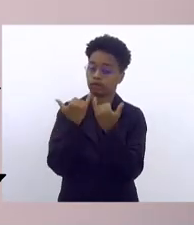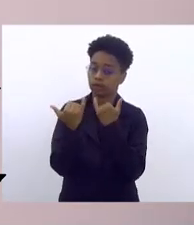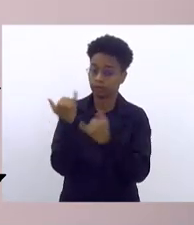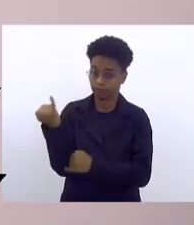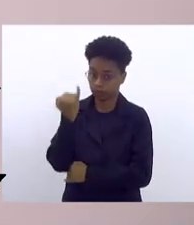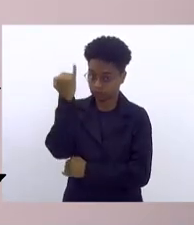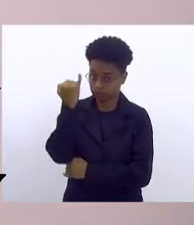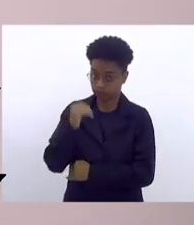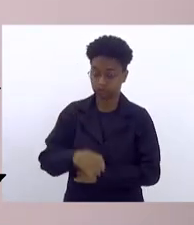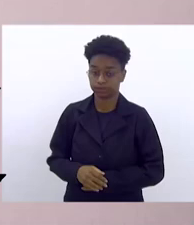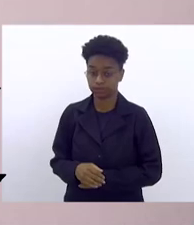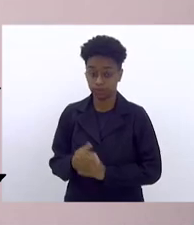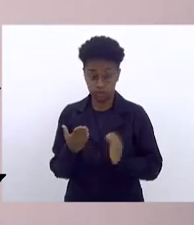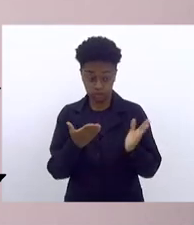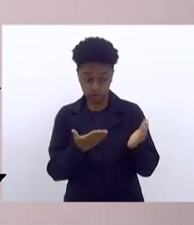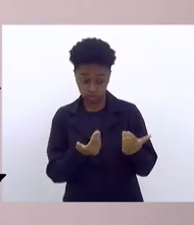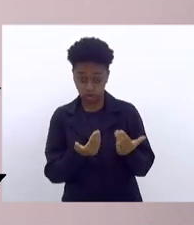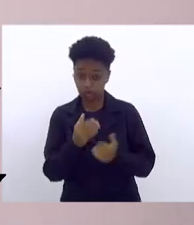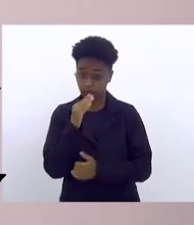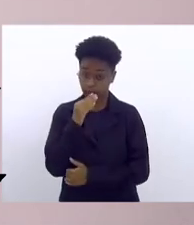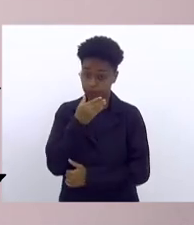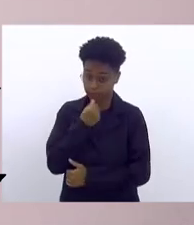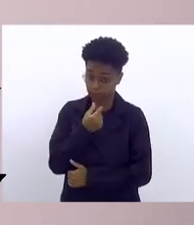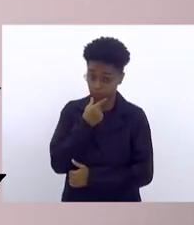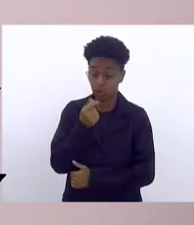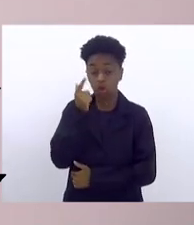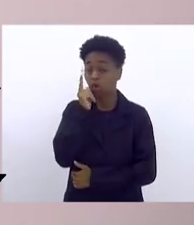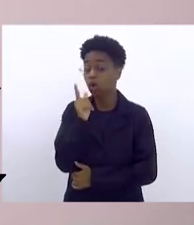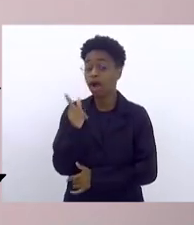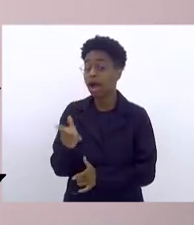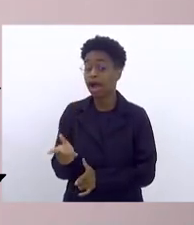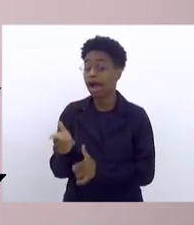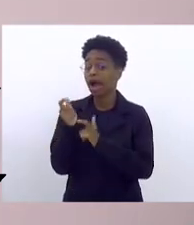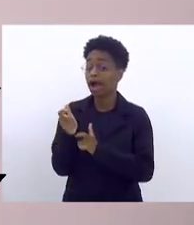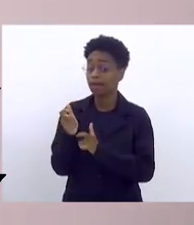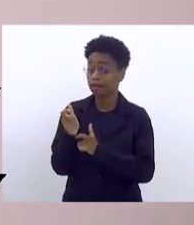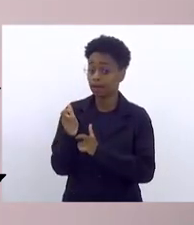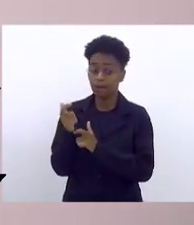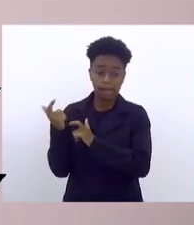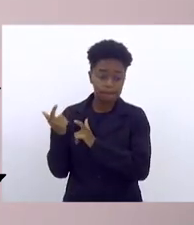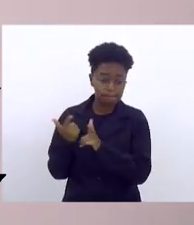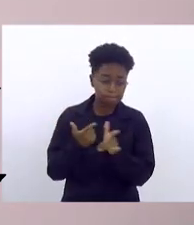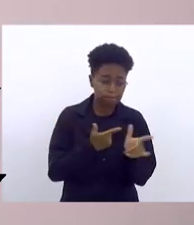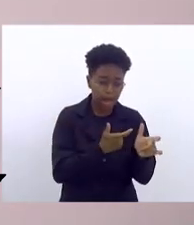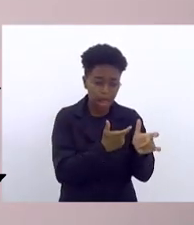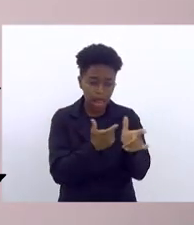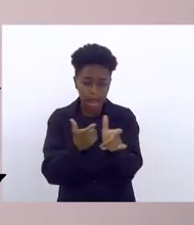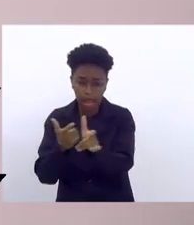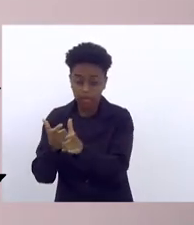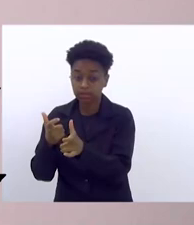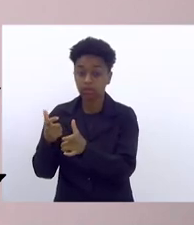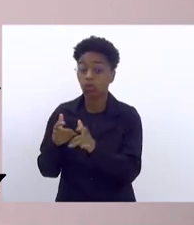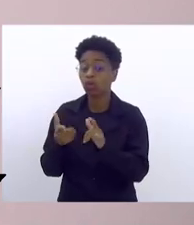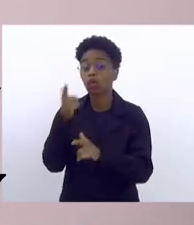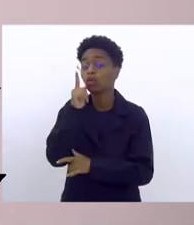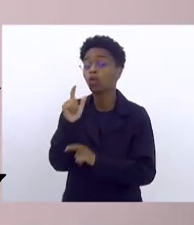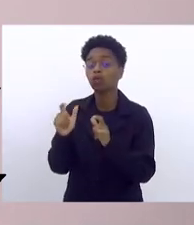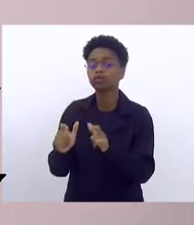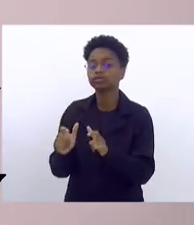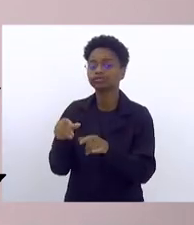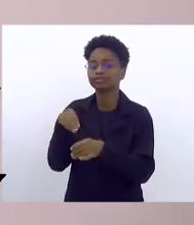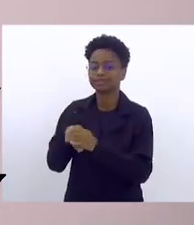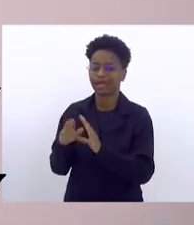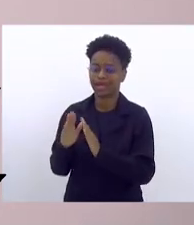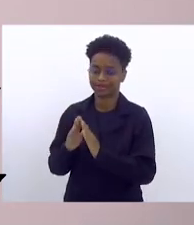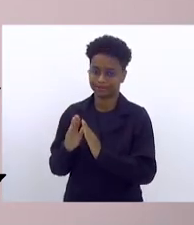esses jovens e meninos conseguiram as armas que realizaram ataque nas suas próprias casas então